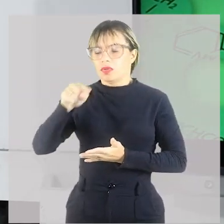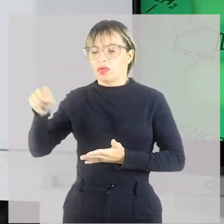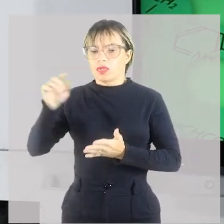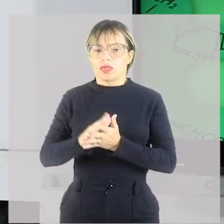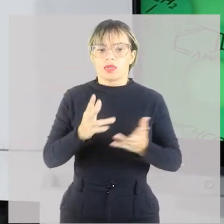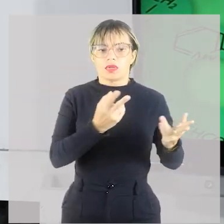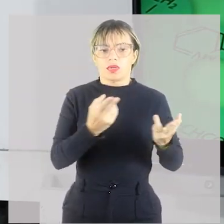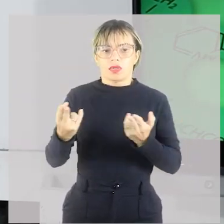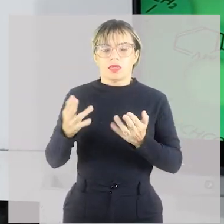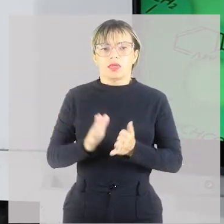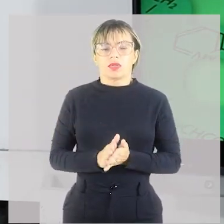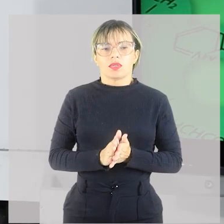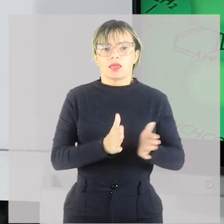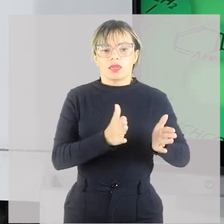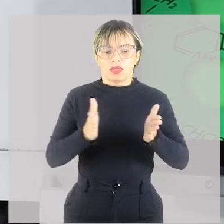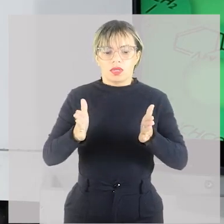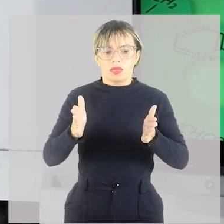ó.